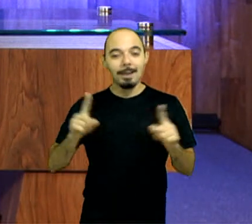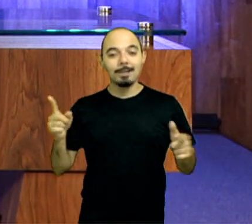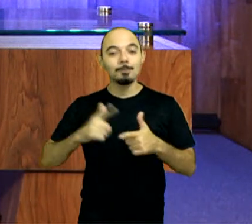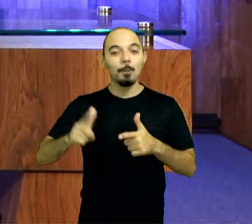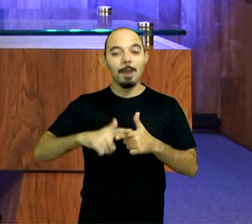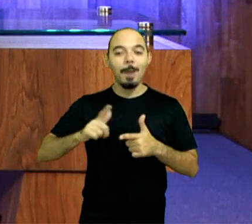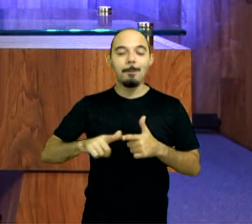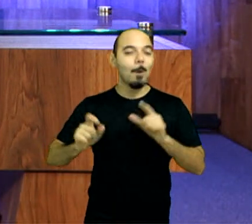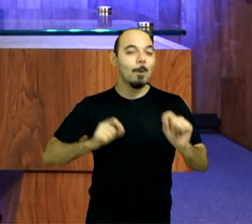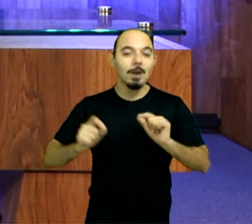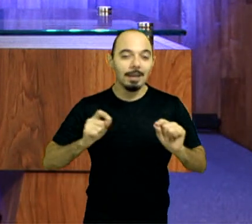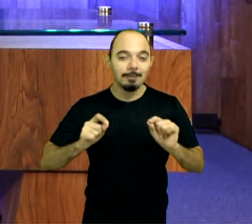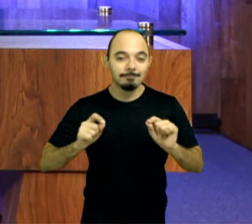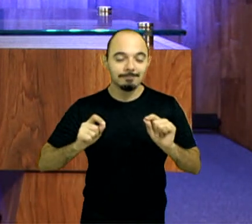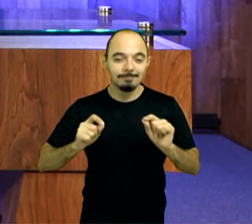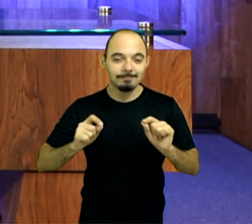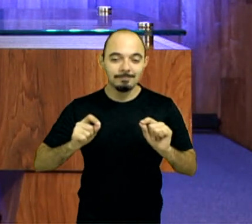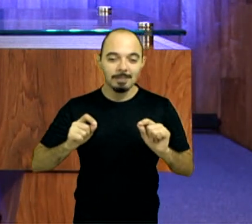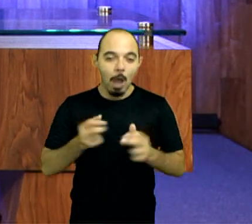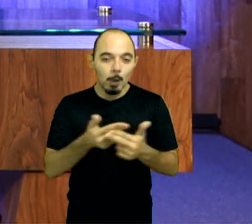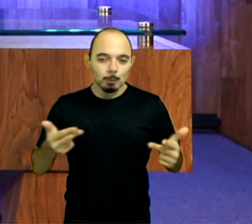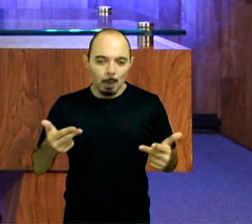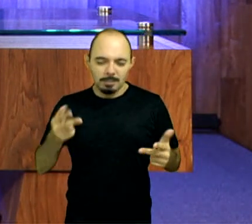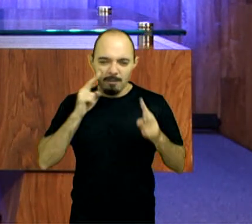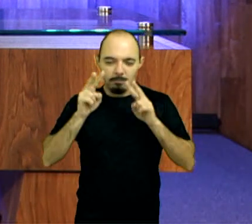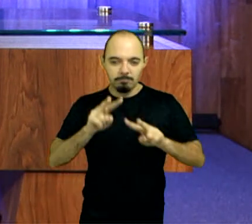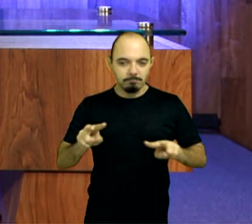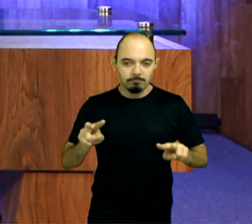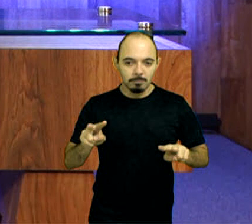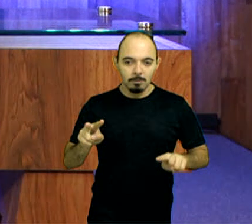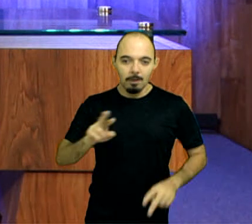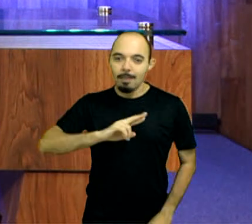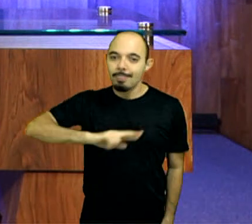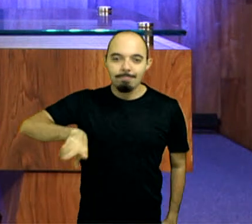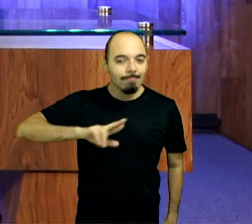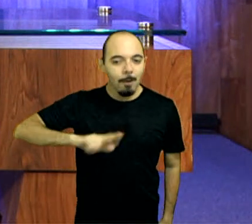que a gente vê, é aquilo que a gente não vê. Aquilo que só Deus vê.